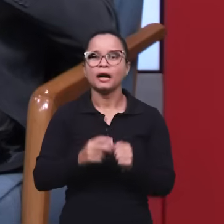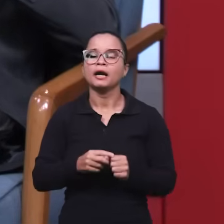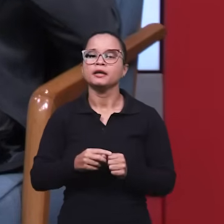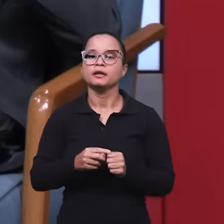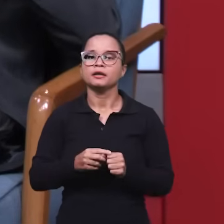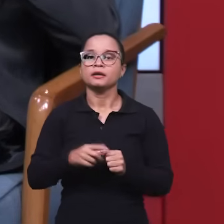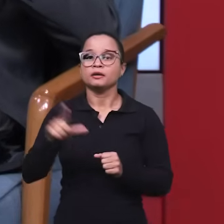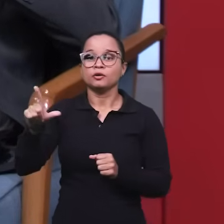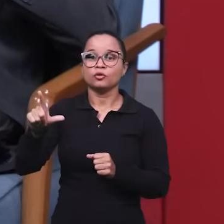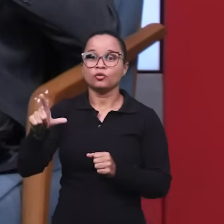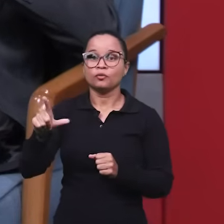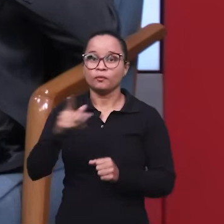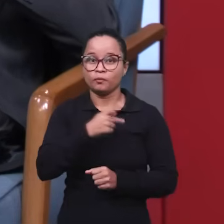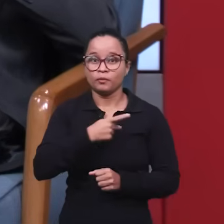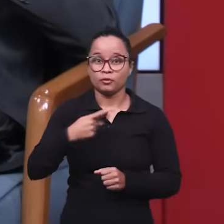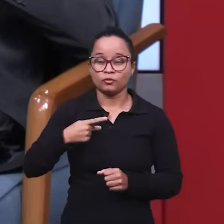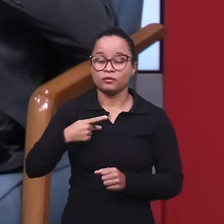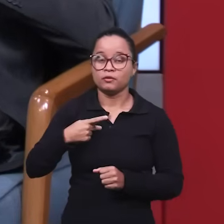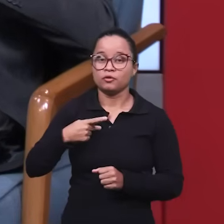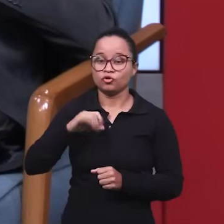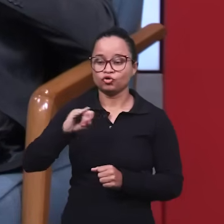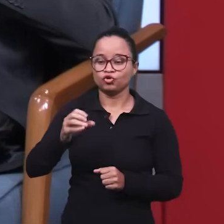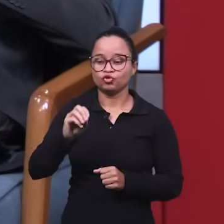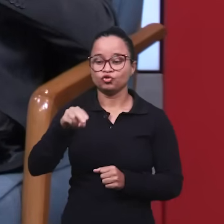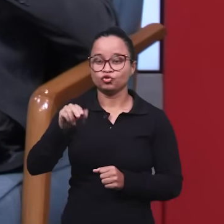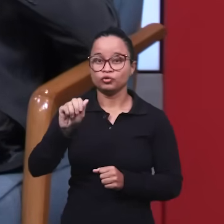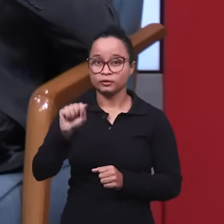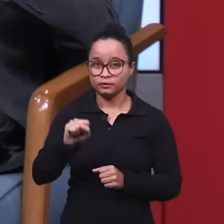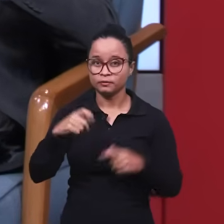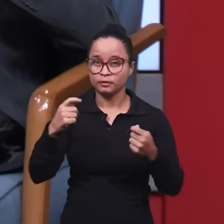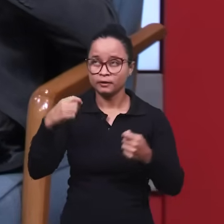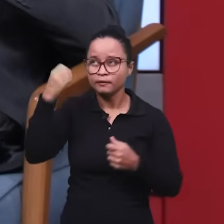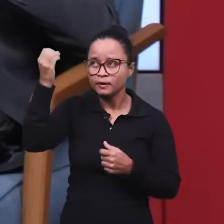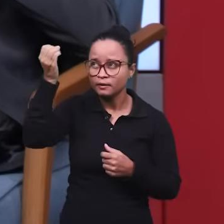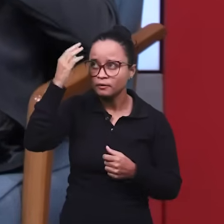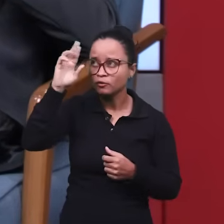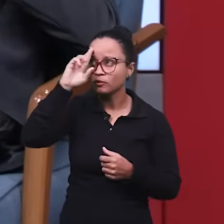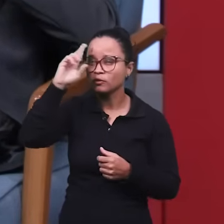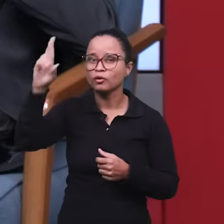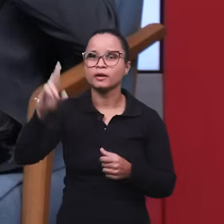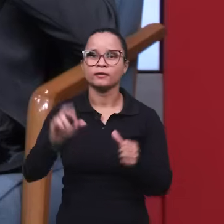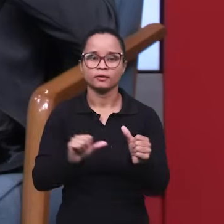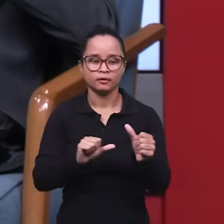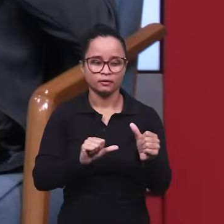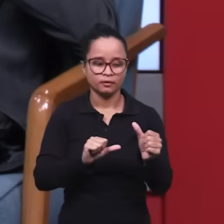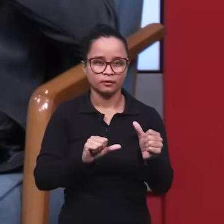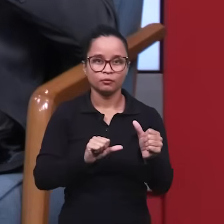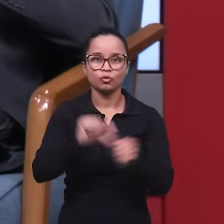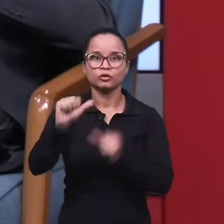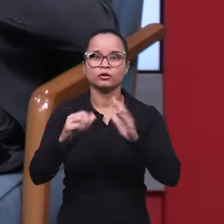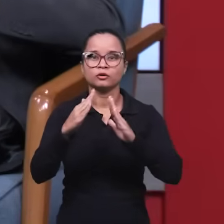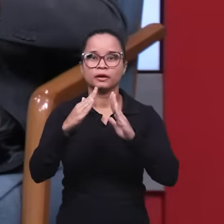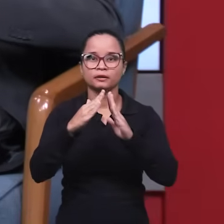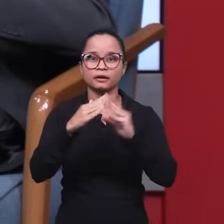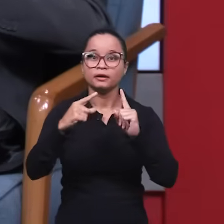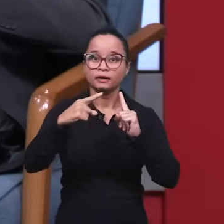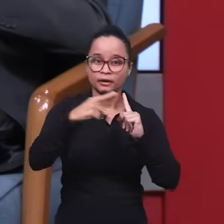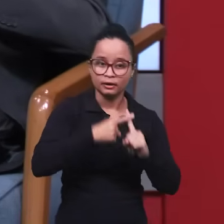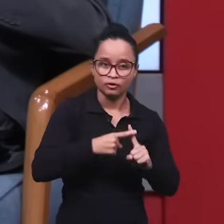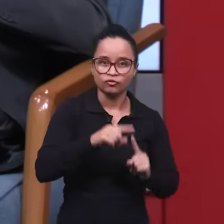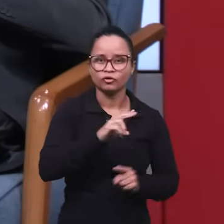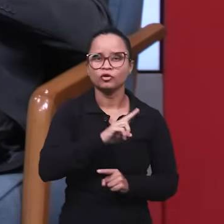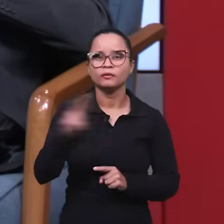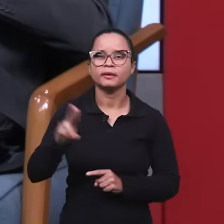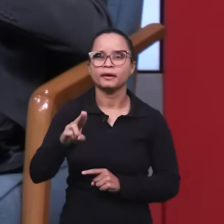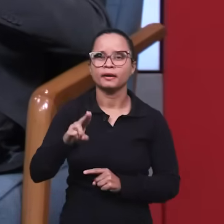E o nome da igreja seria Igreja Maranata Manaim. Foi a revelação que Jonas teve. A revelação era do